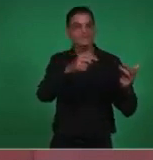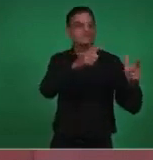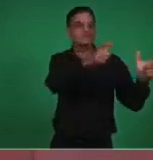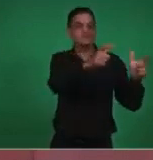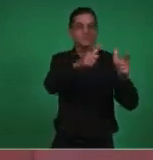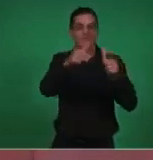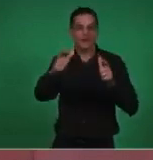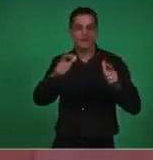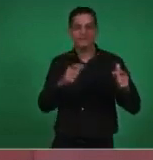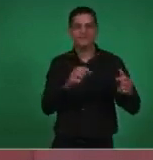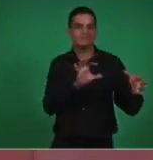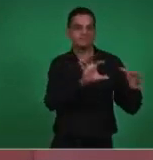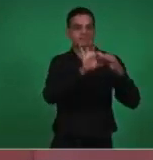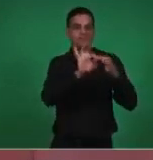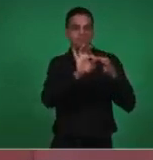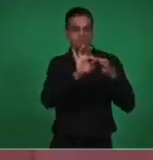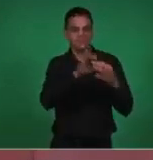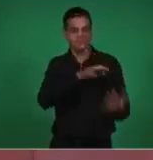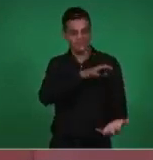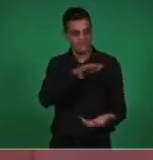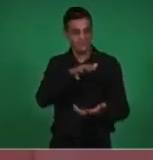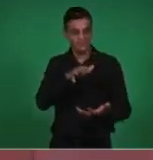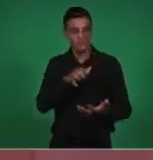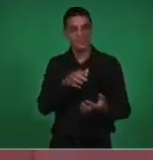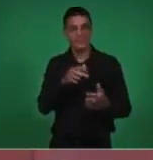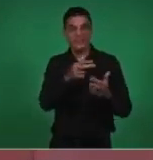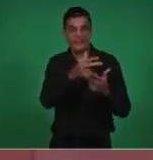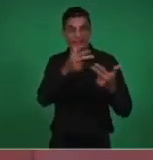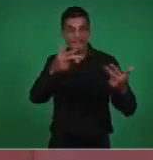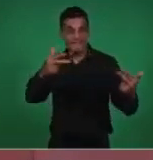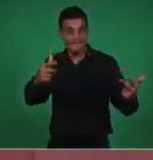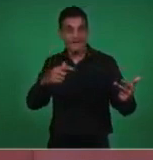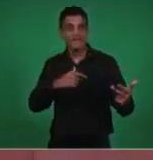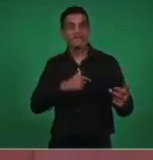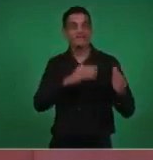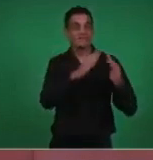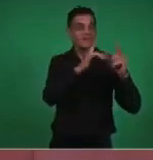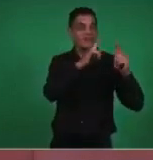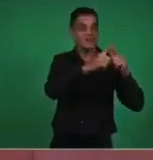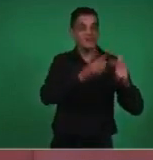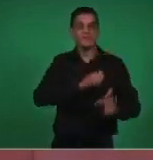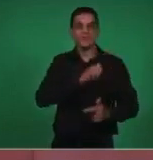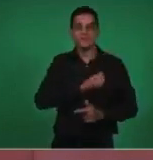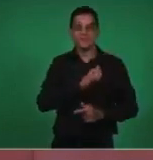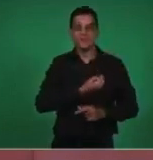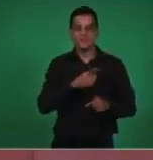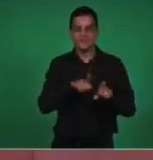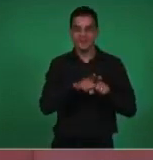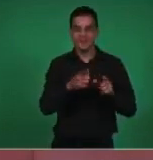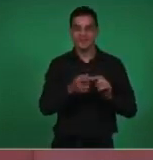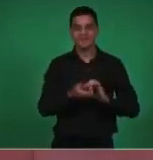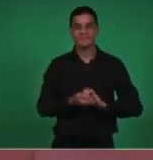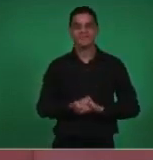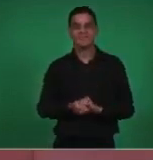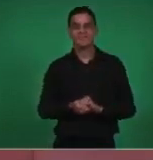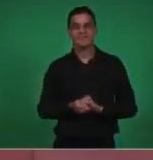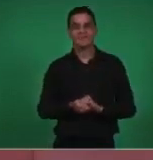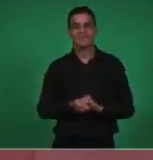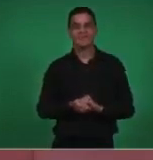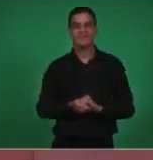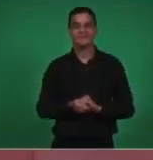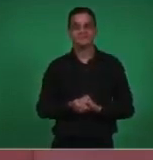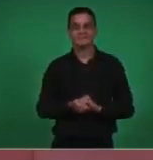Nápoles. Essas cidades, temos igrejas e as irmãs estão participando. Na Holanda, estamos com um grupo